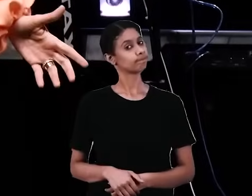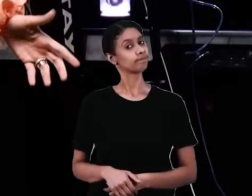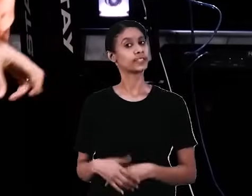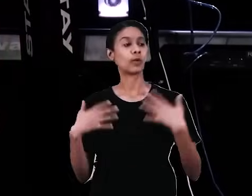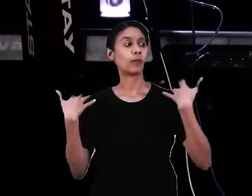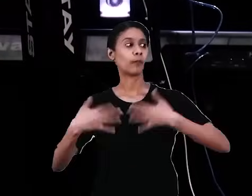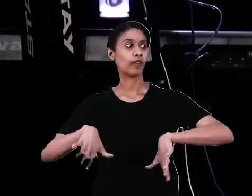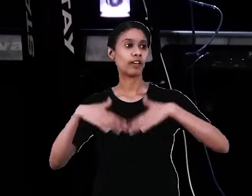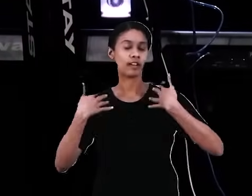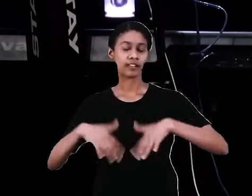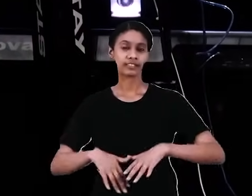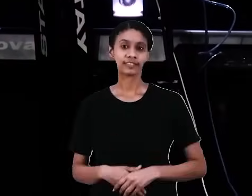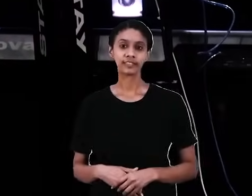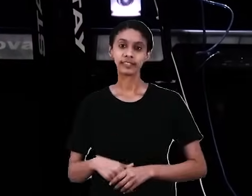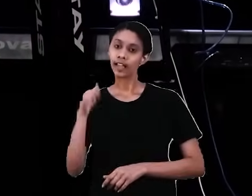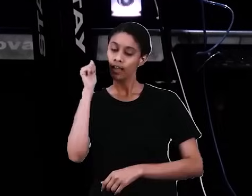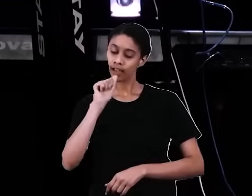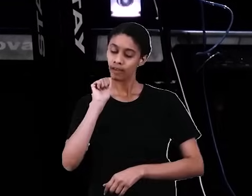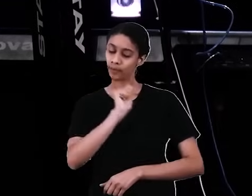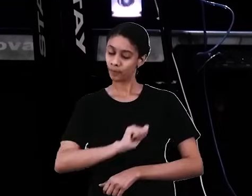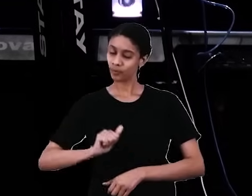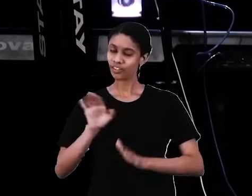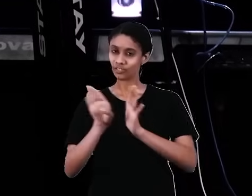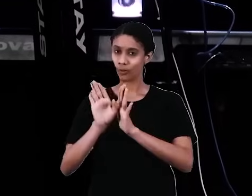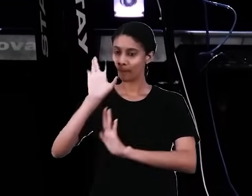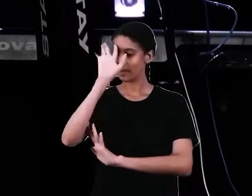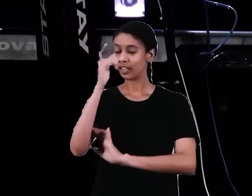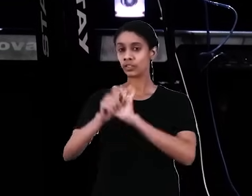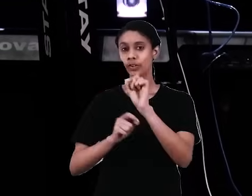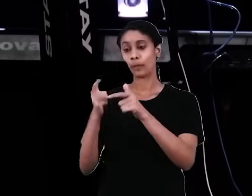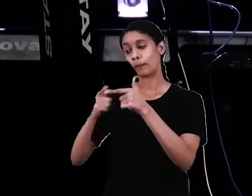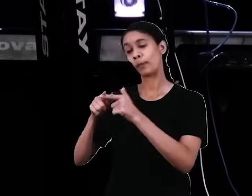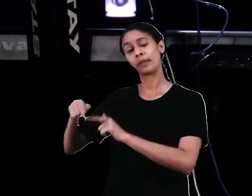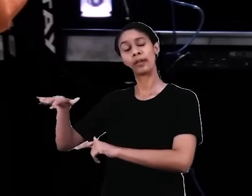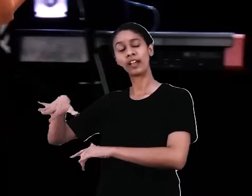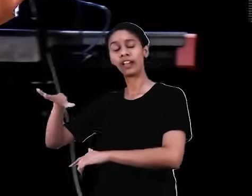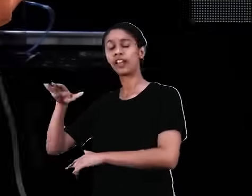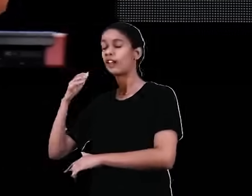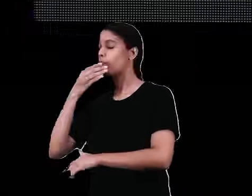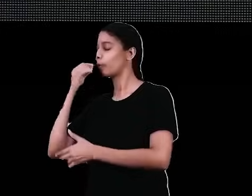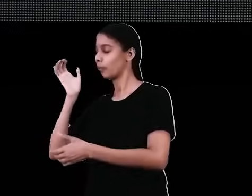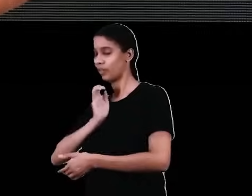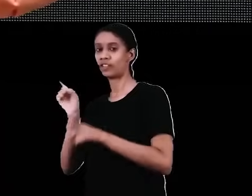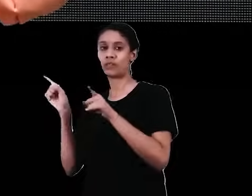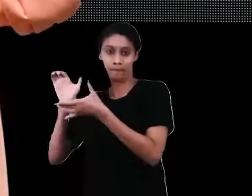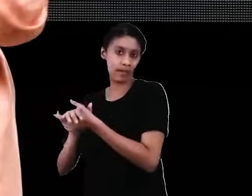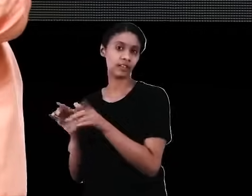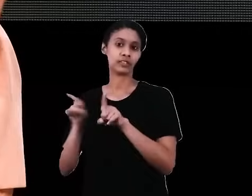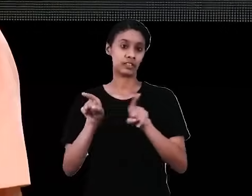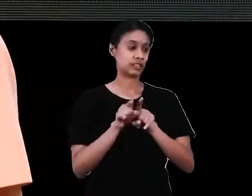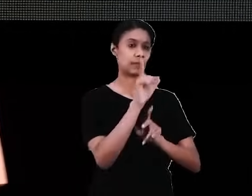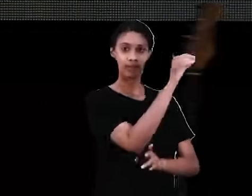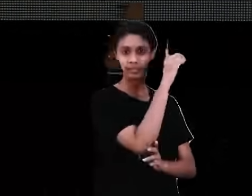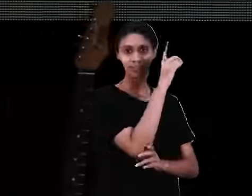Uau! Ela estava ali para resolver os problemas de Nabal e de Davi. E a Bíblia diz que quando